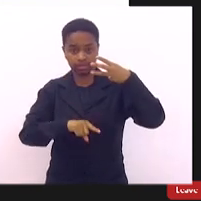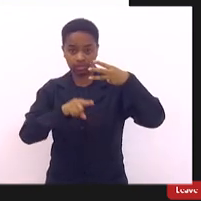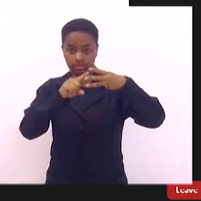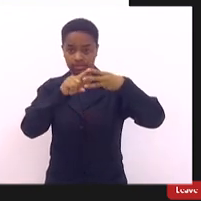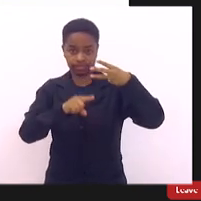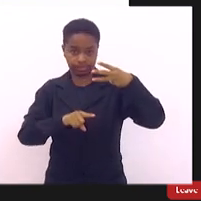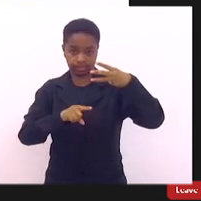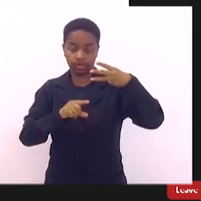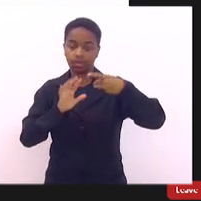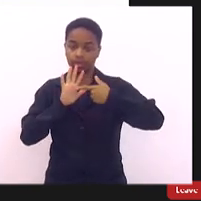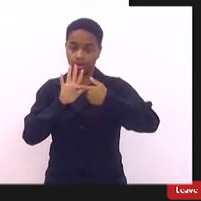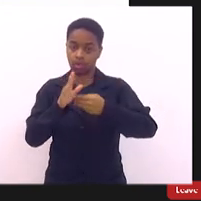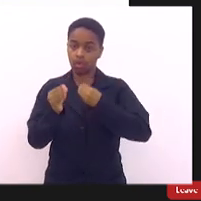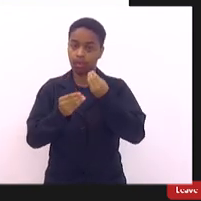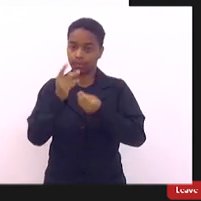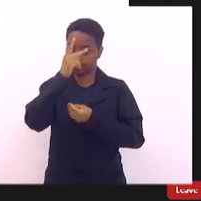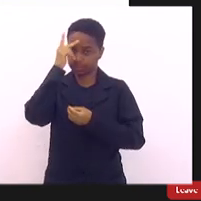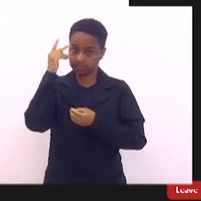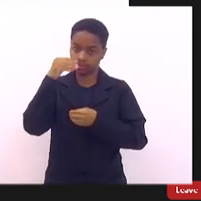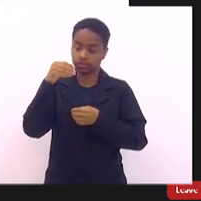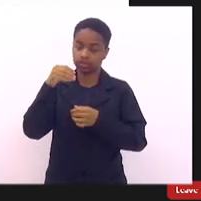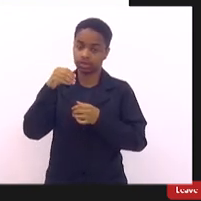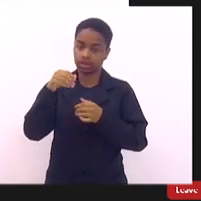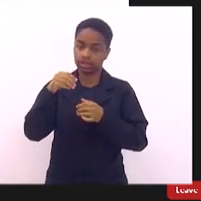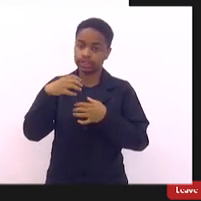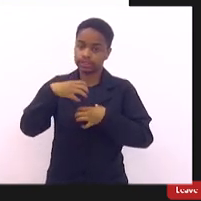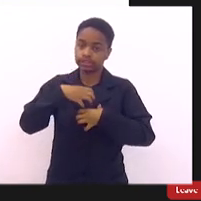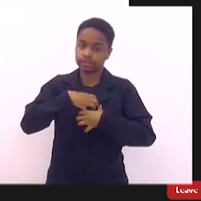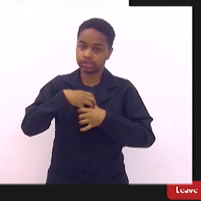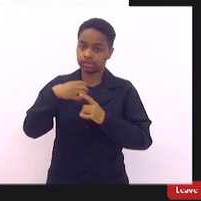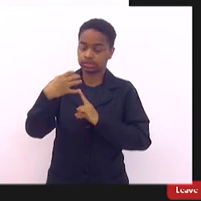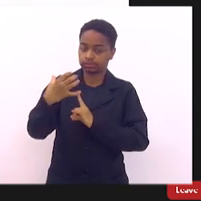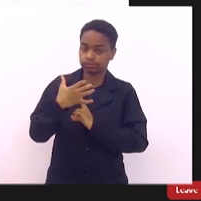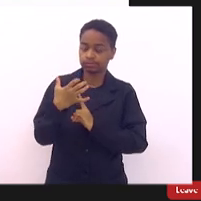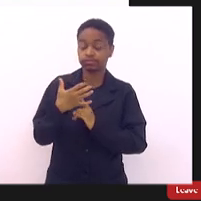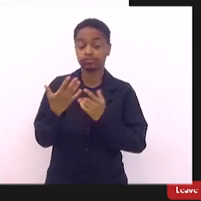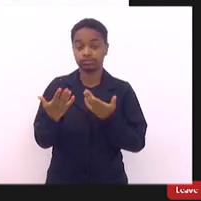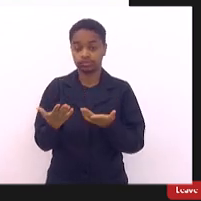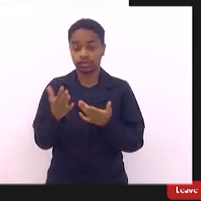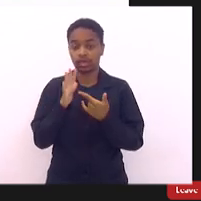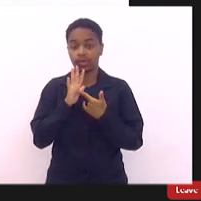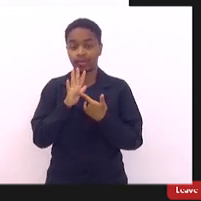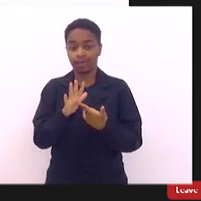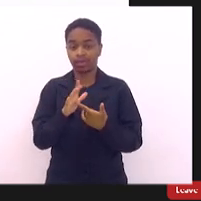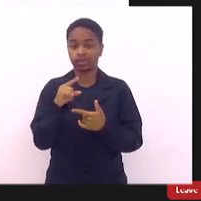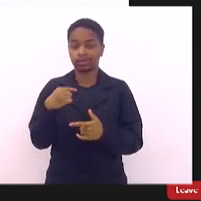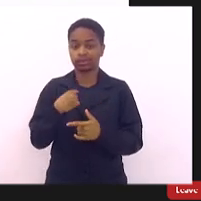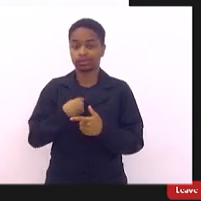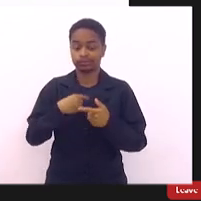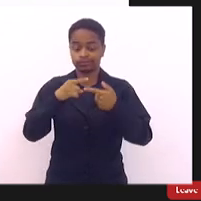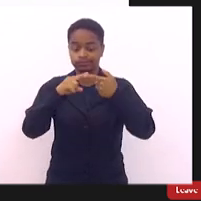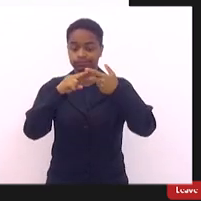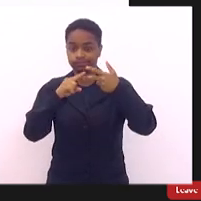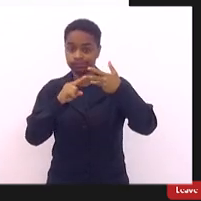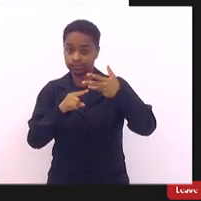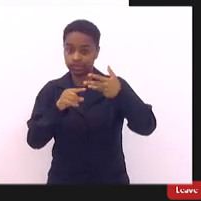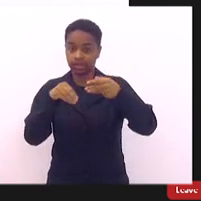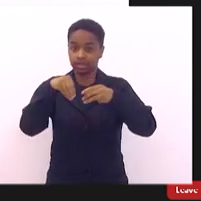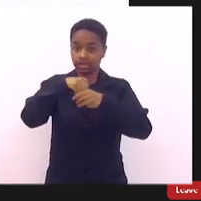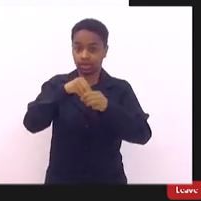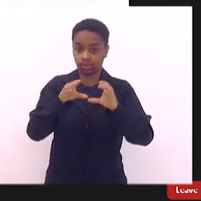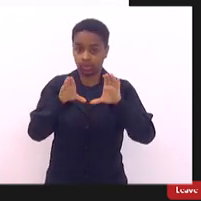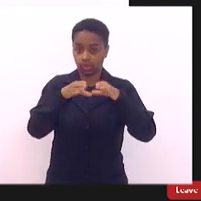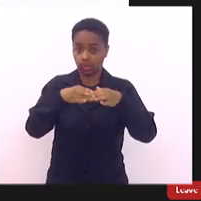sido negativamente impactadas. Então, para além da prevalência, quando a gente vai realmente discutir que